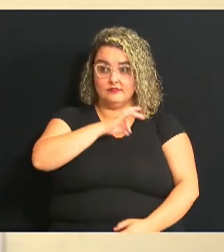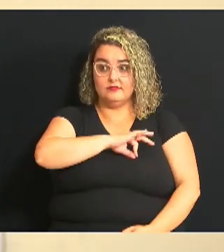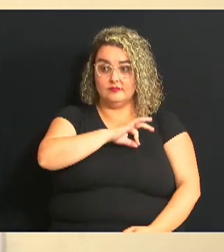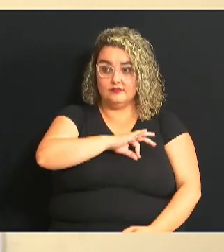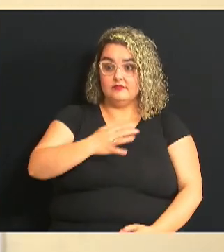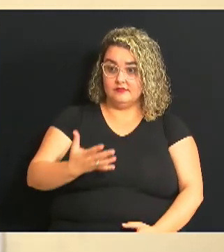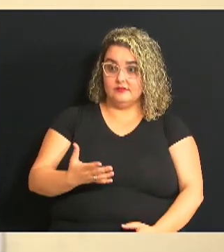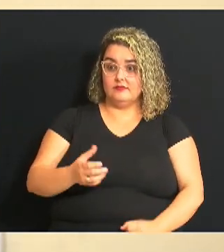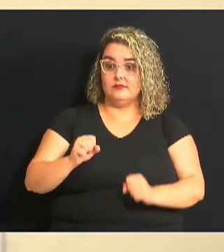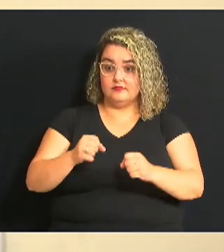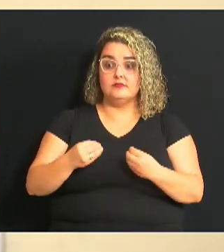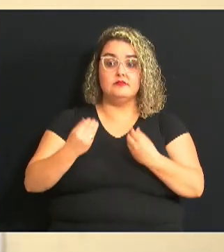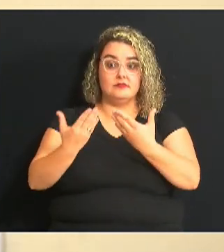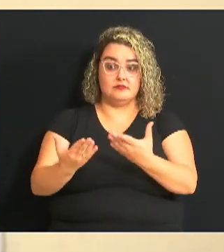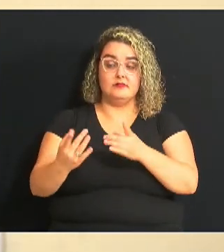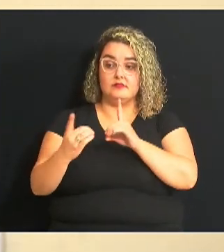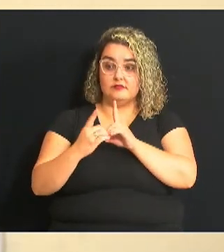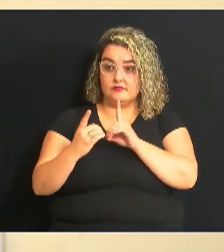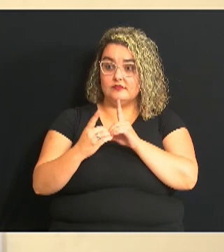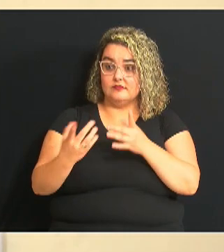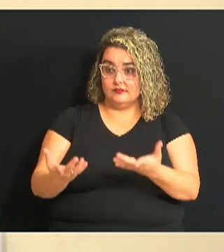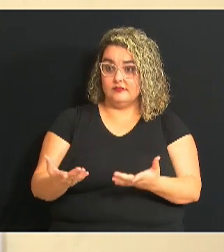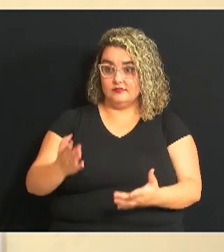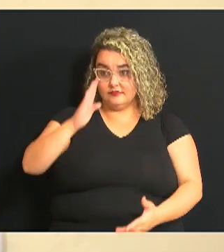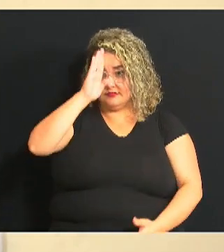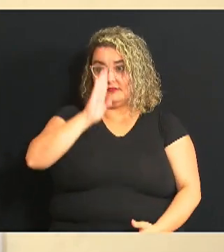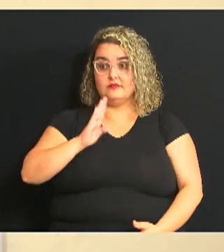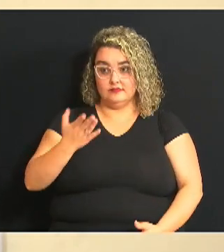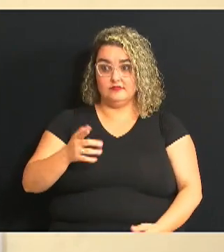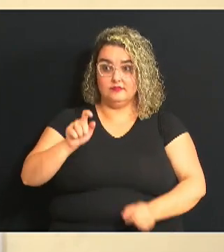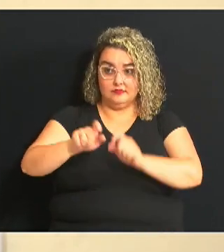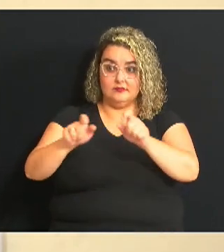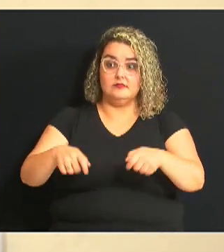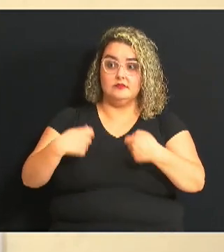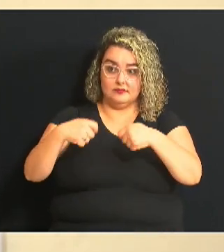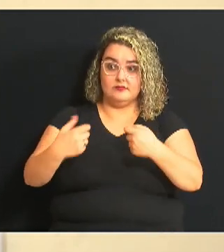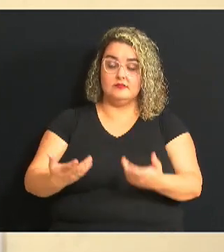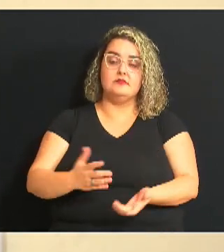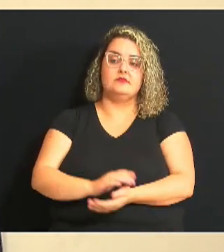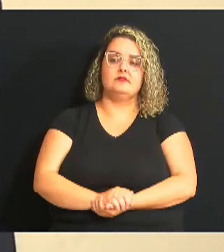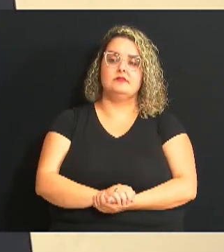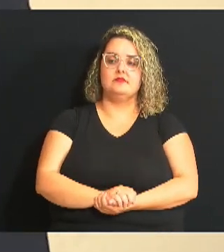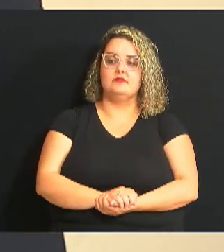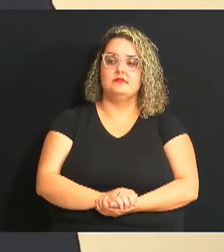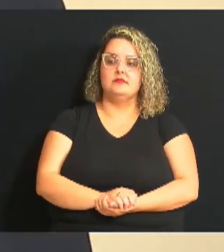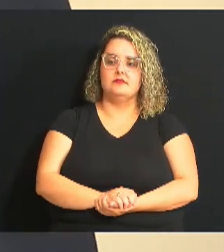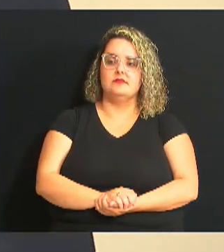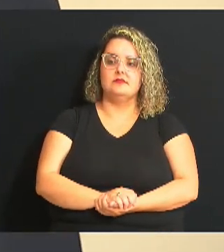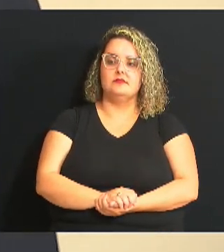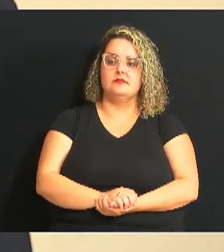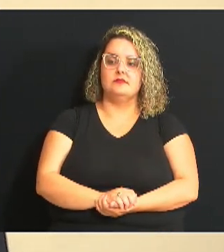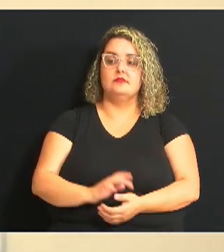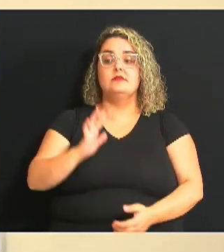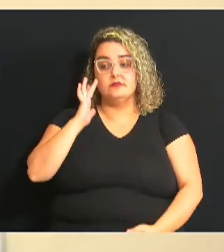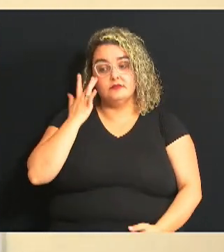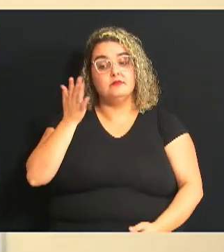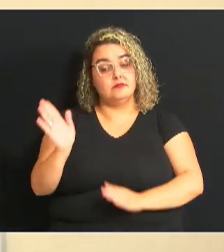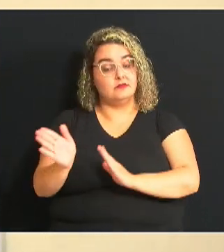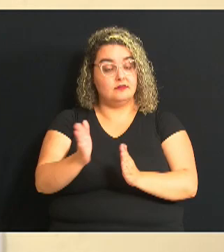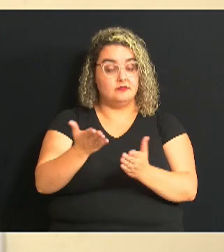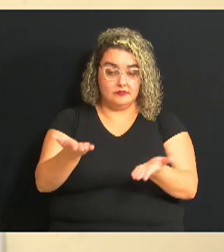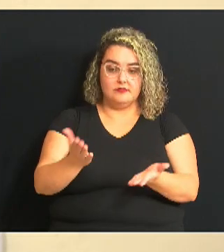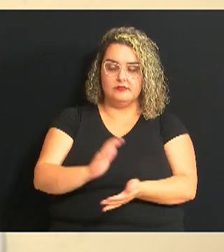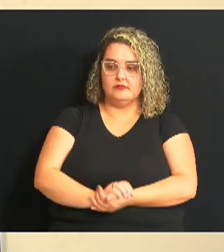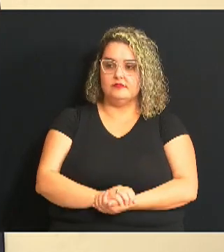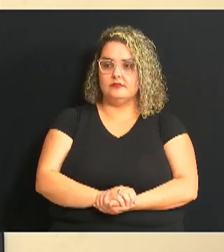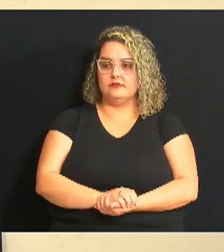possa oferecer o atendimento gratuito para quem precisa, né? Então, eu acho que esse é o caminho.